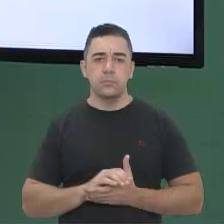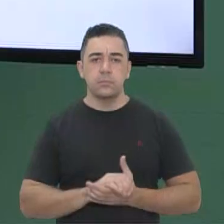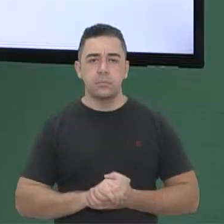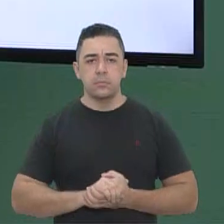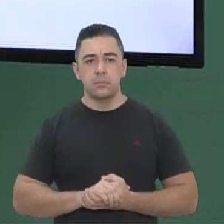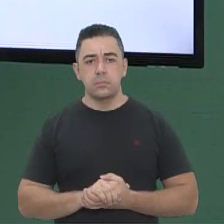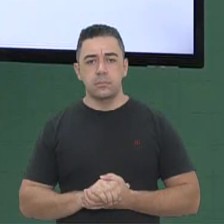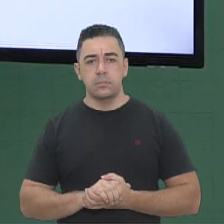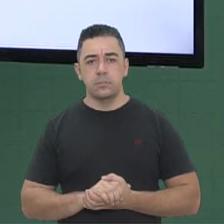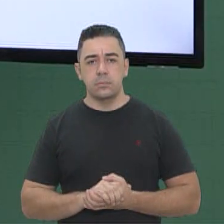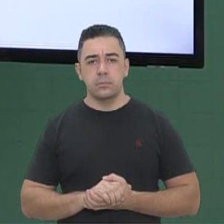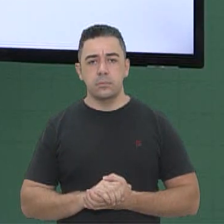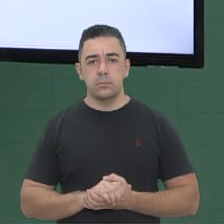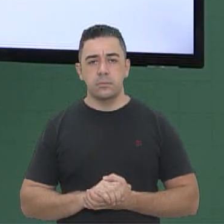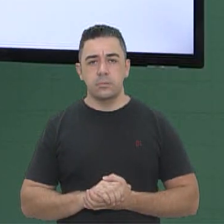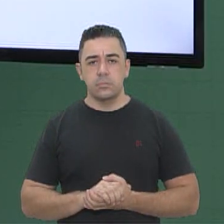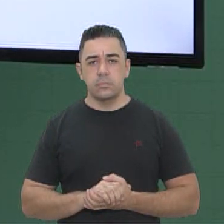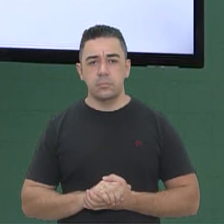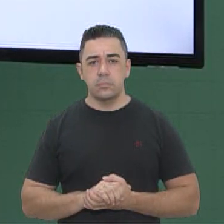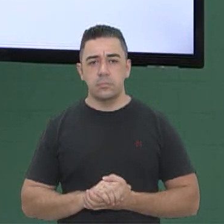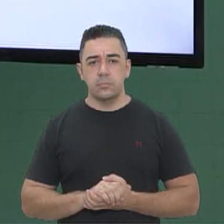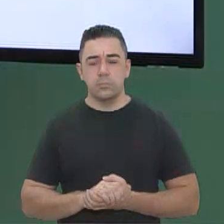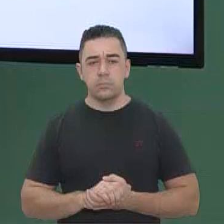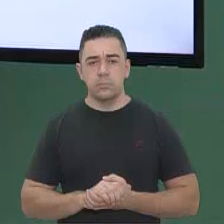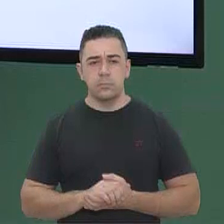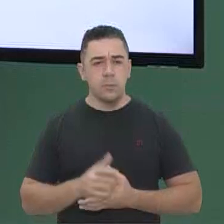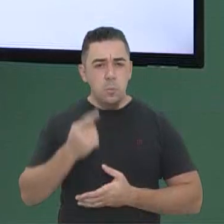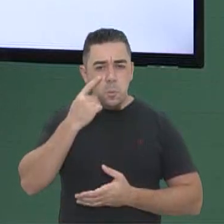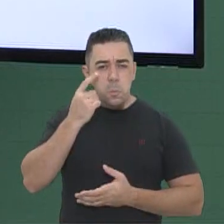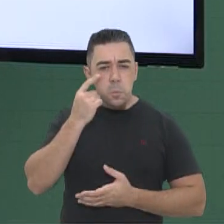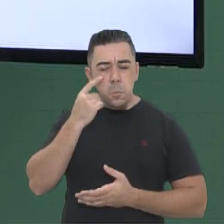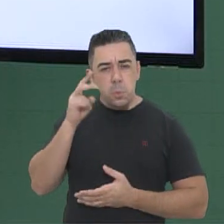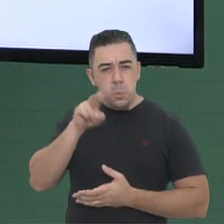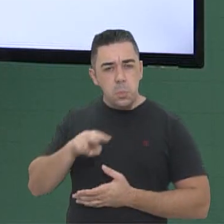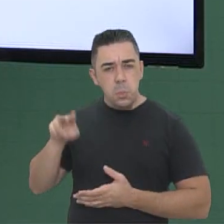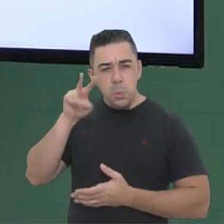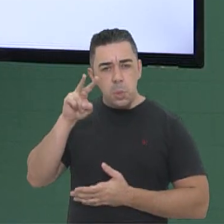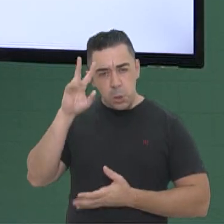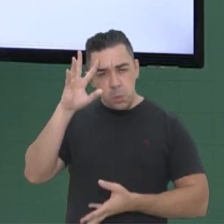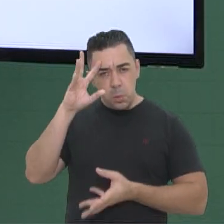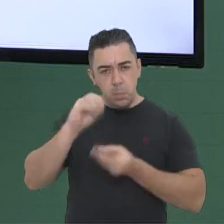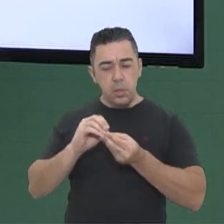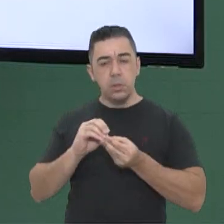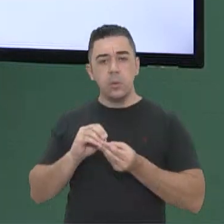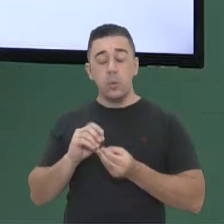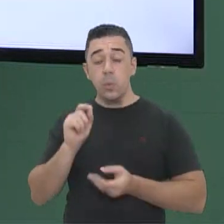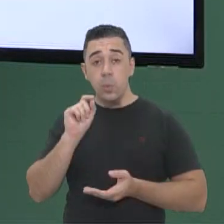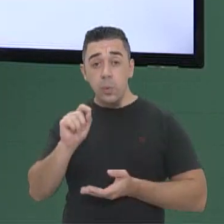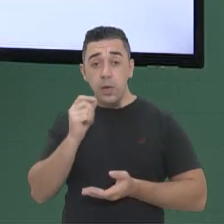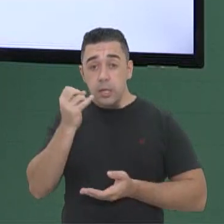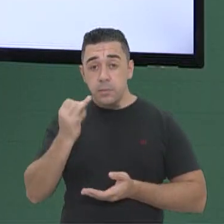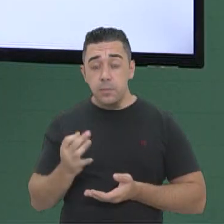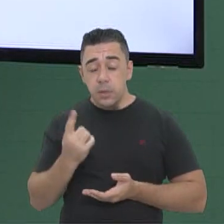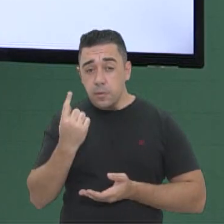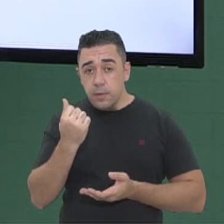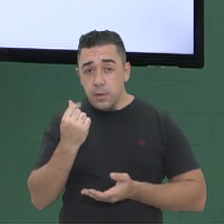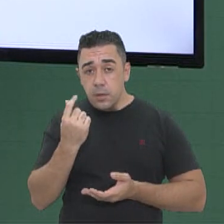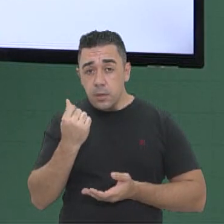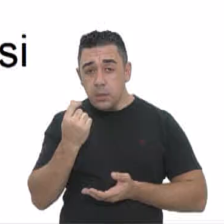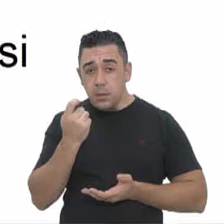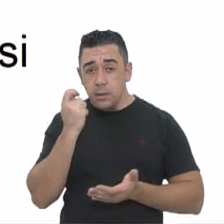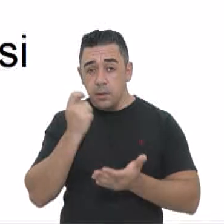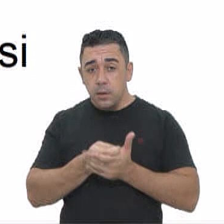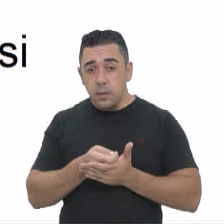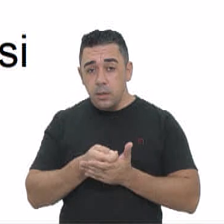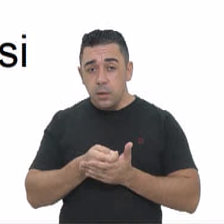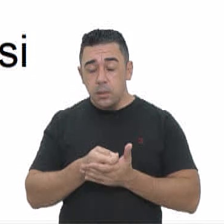respeitadas as condições do sítio. Vamos observar aqui fazendo a interpretação. O que ele fala sobre o preço?